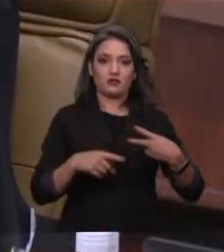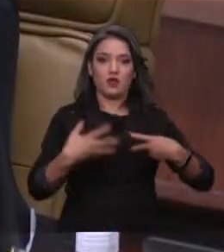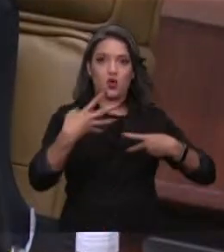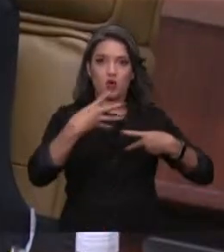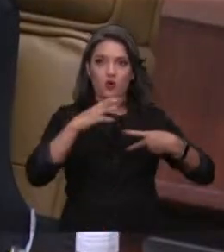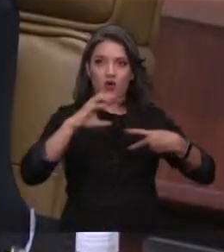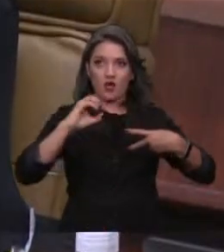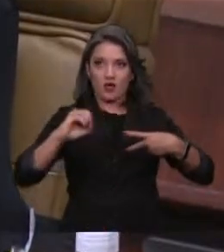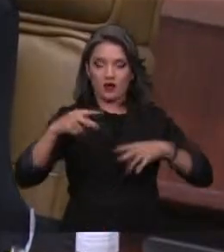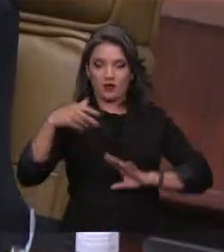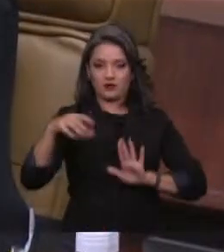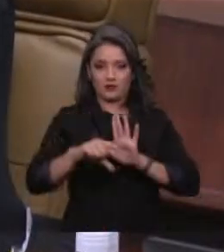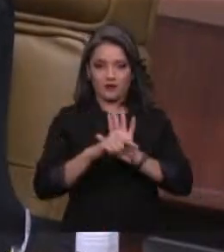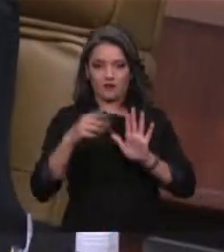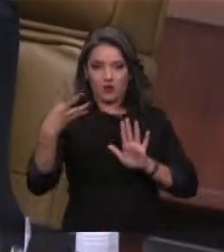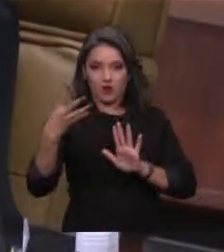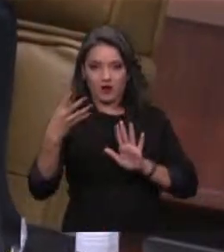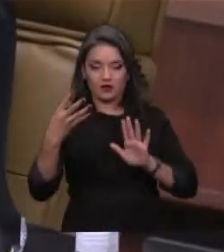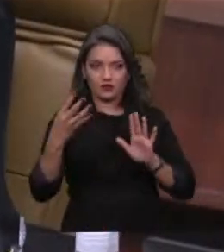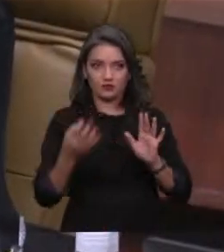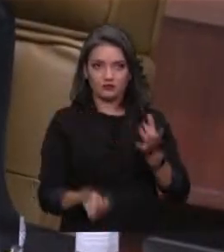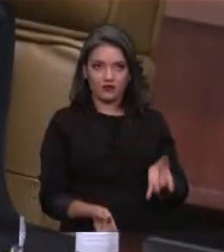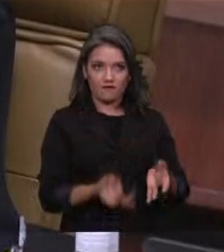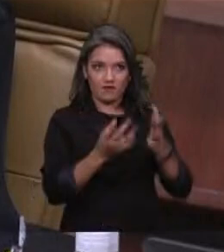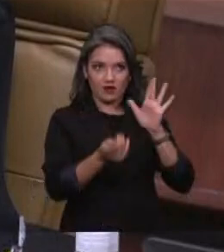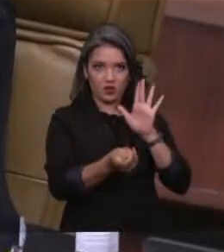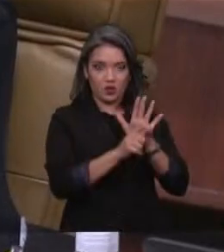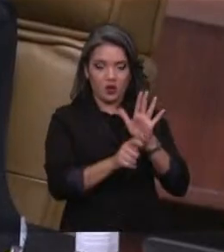parágrafo 4, tráfico de drogas,